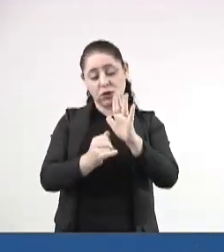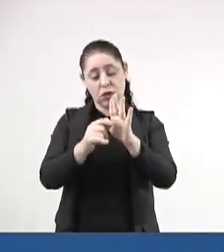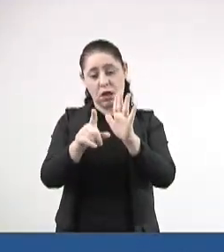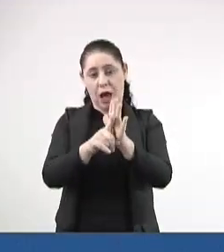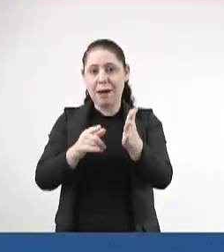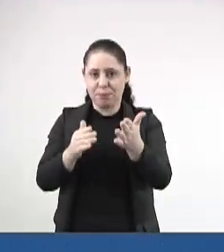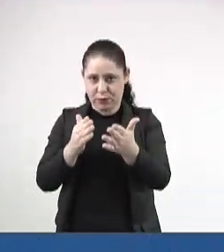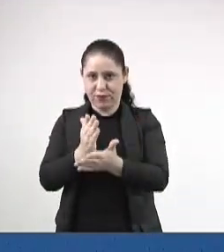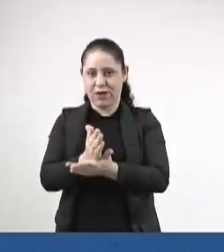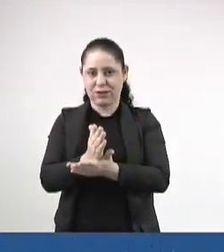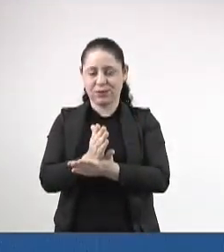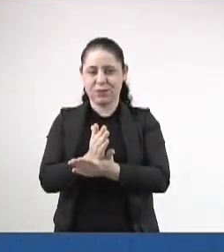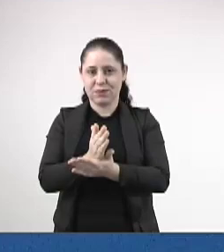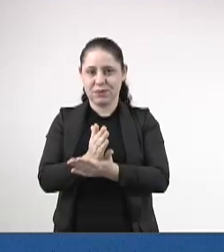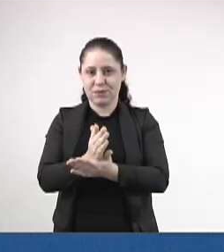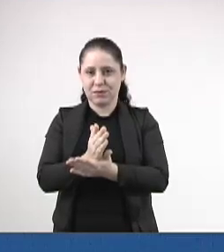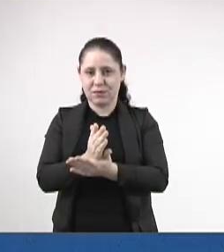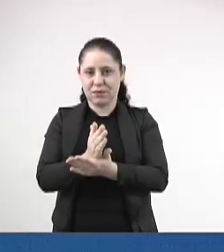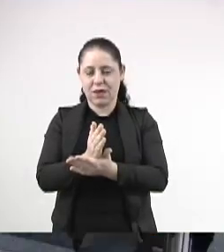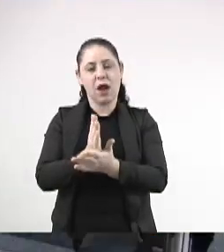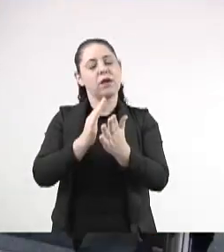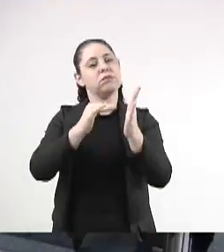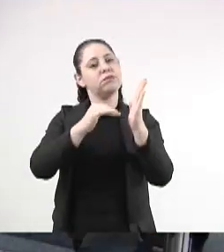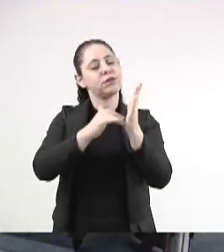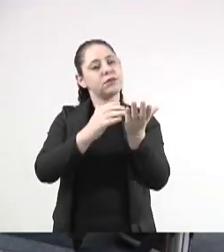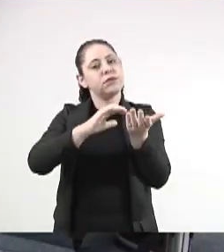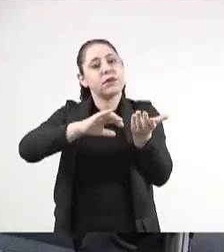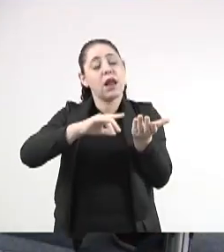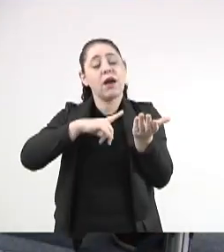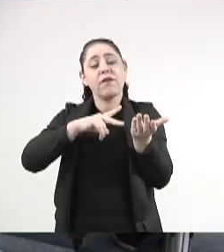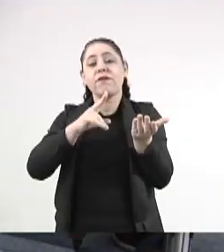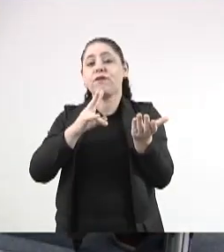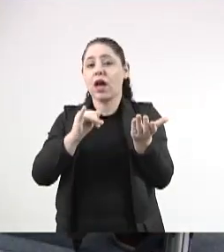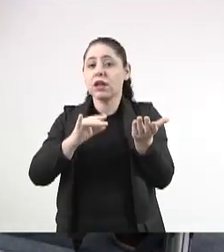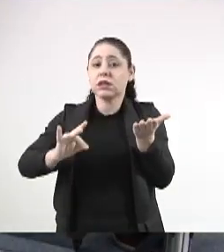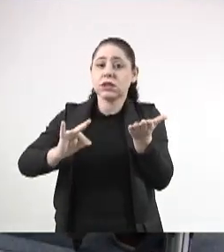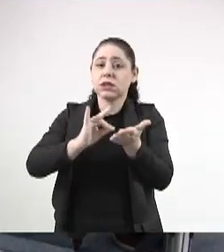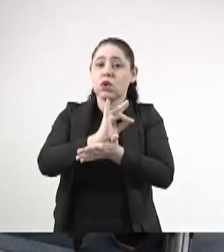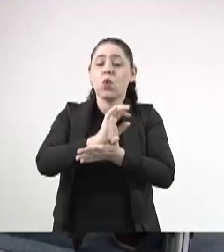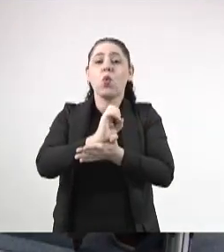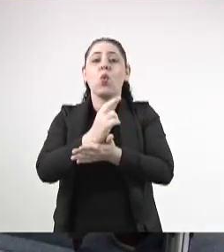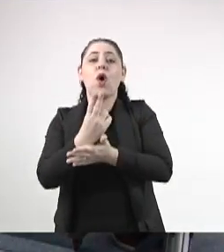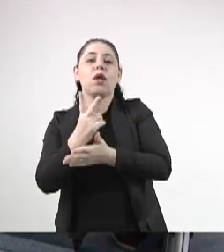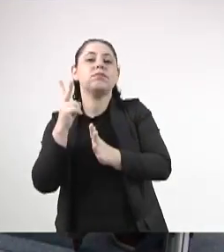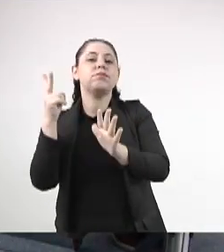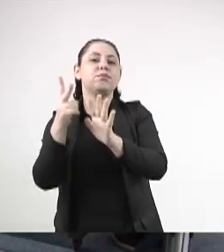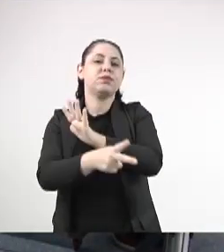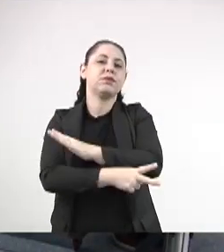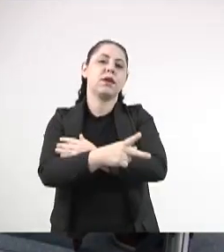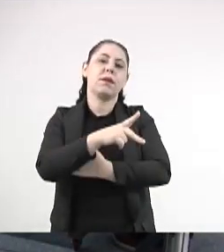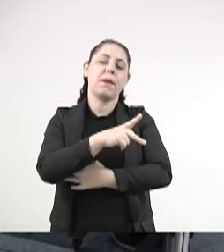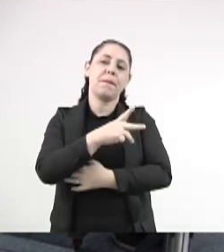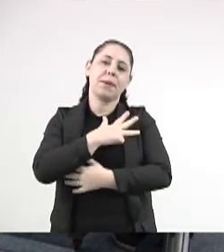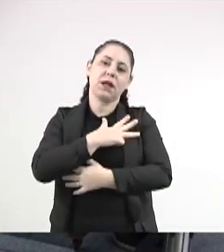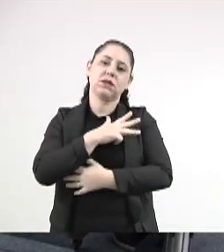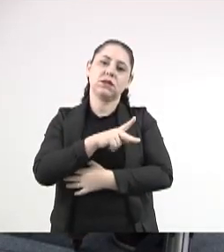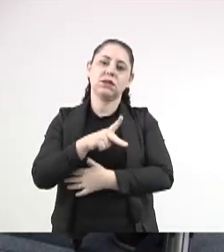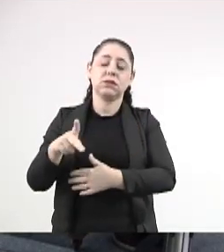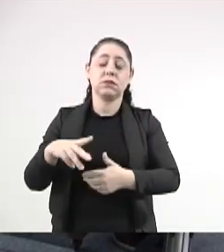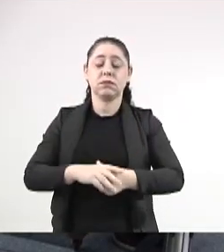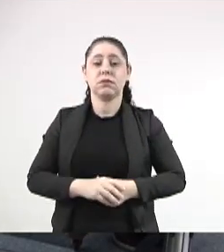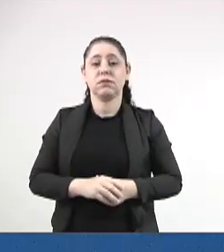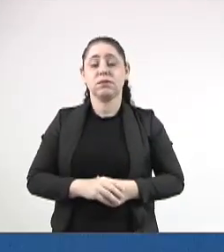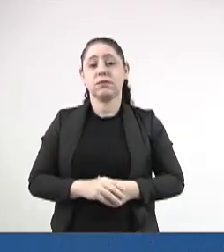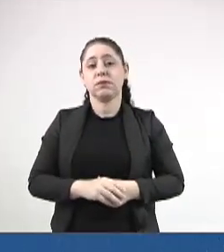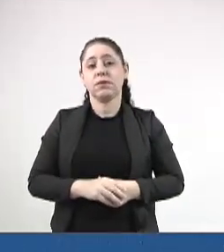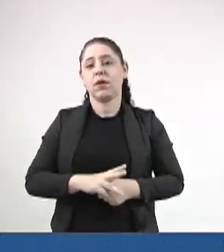vez aprovado pelo Congresso Nacional, vai ser sancionado ou vetado pelo presidente.